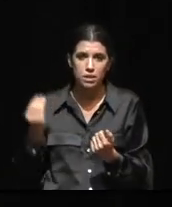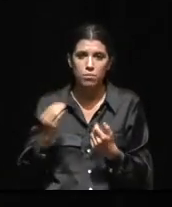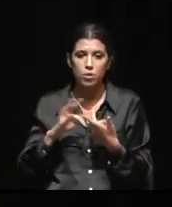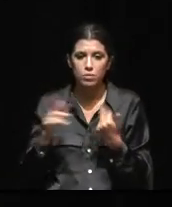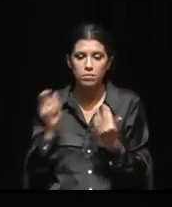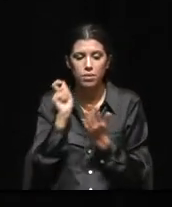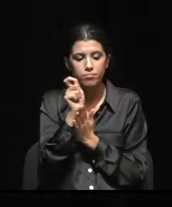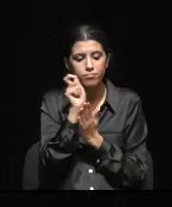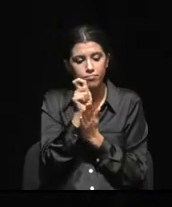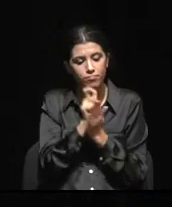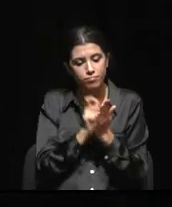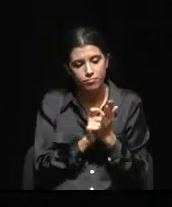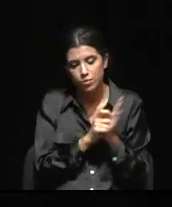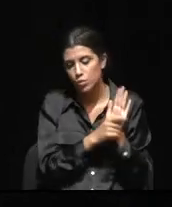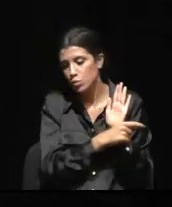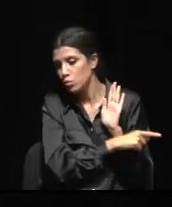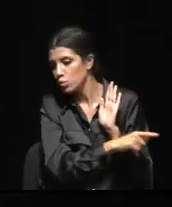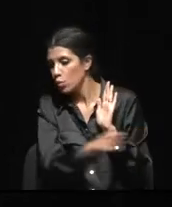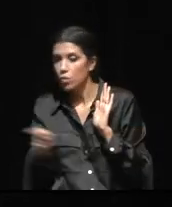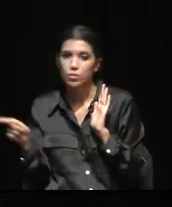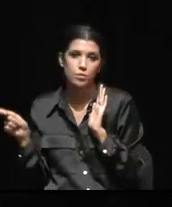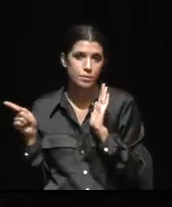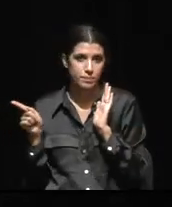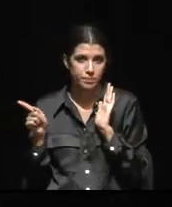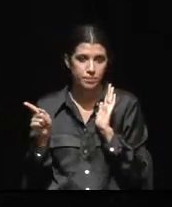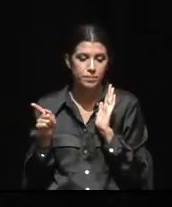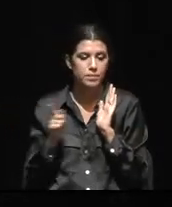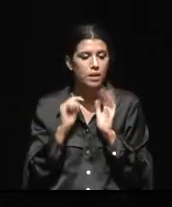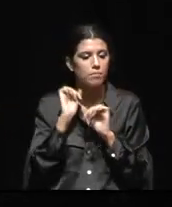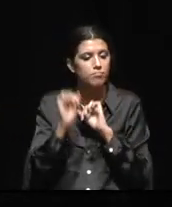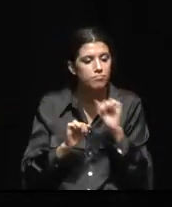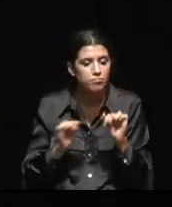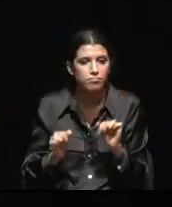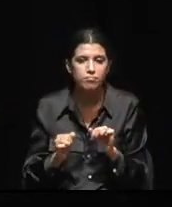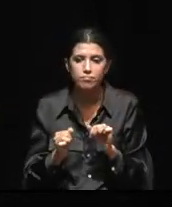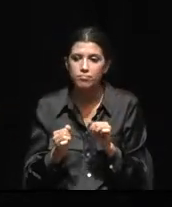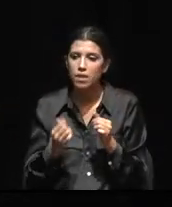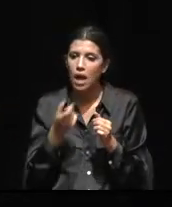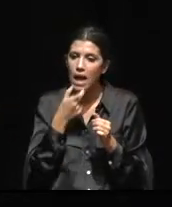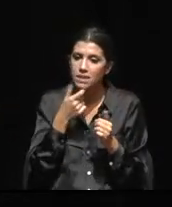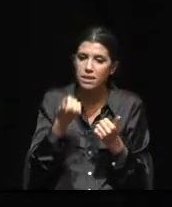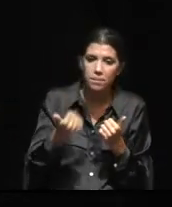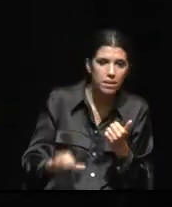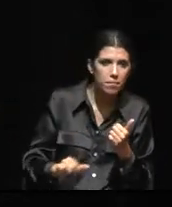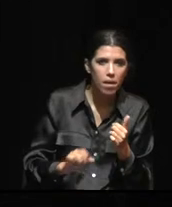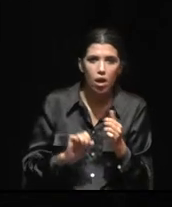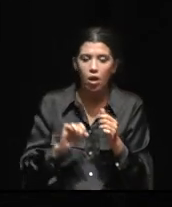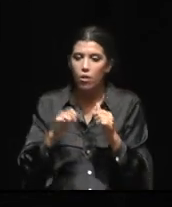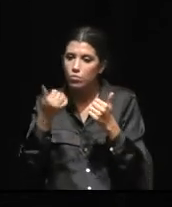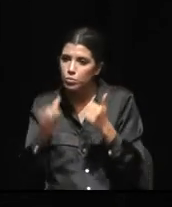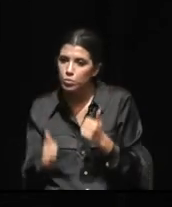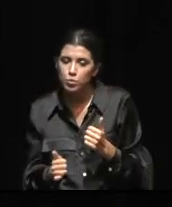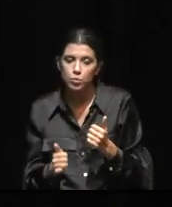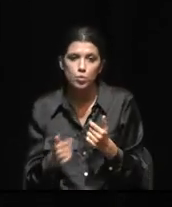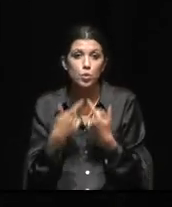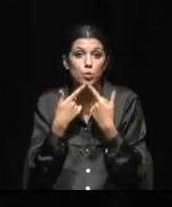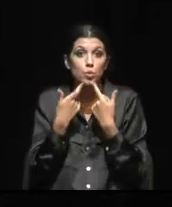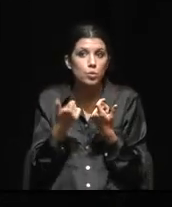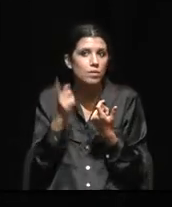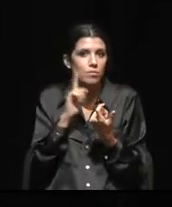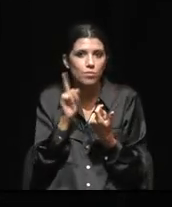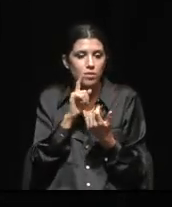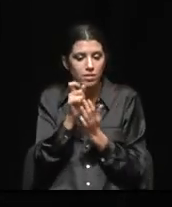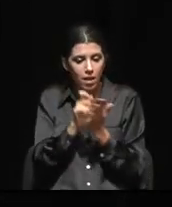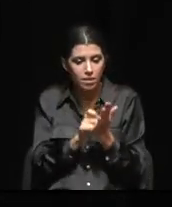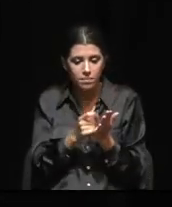Municipal de todo o Municipal a sua utilização o seu estado de conservação tudo aquilo que é na verdade essencial